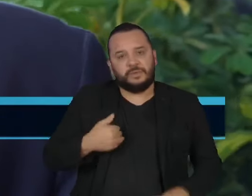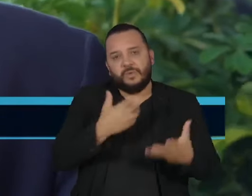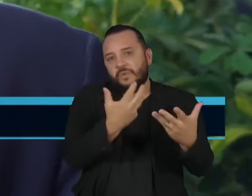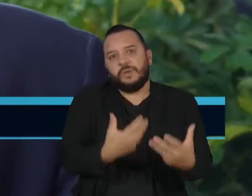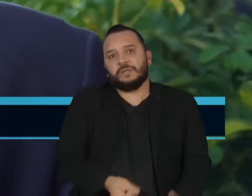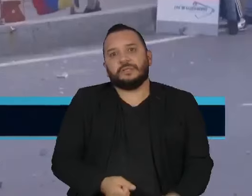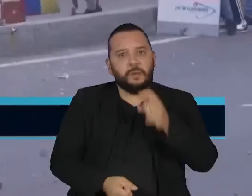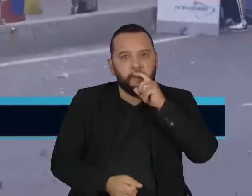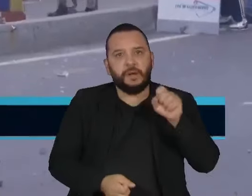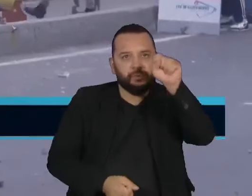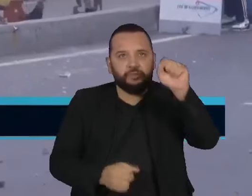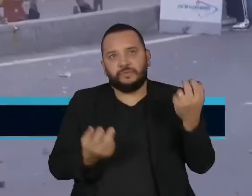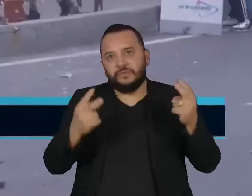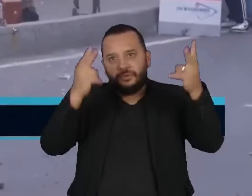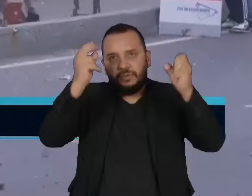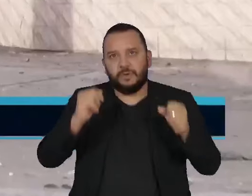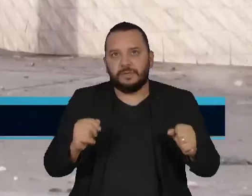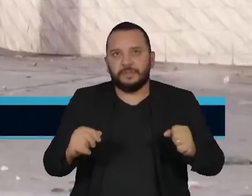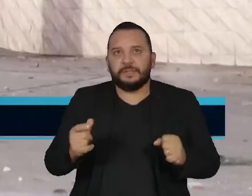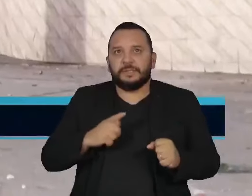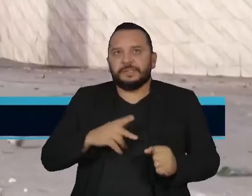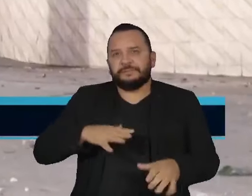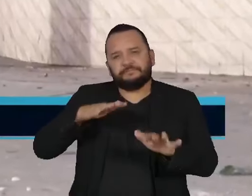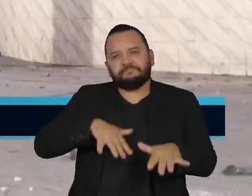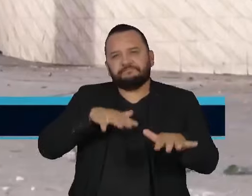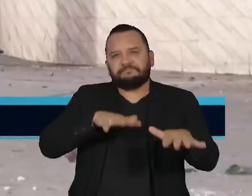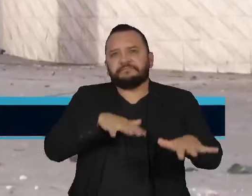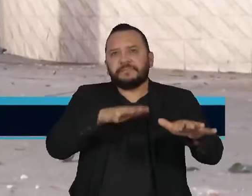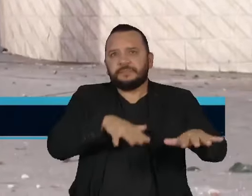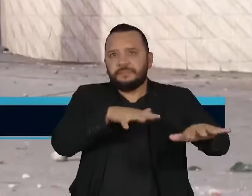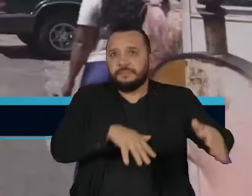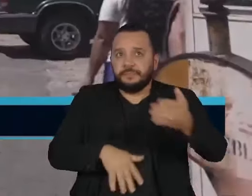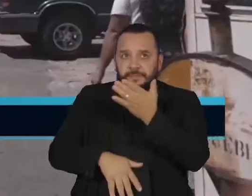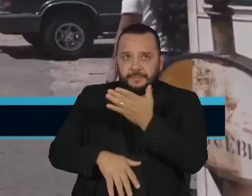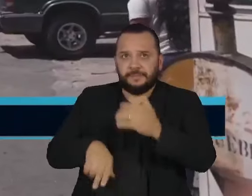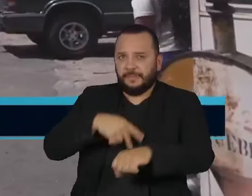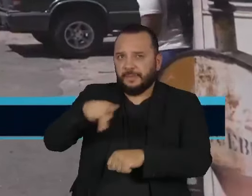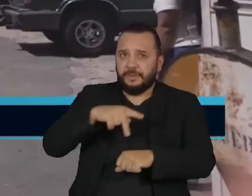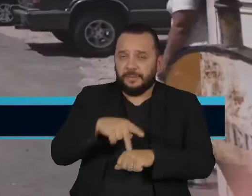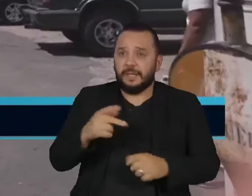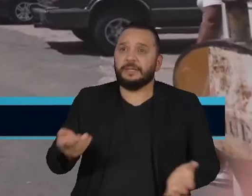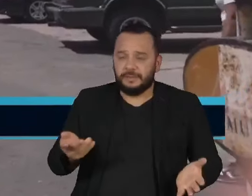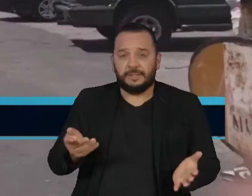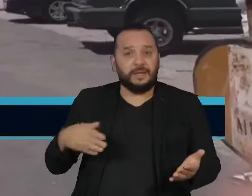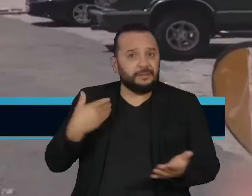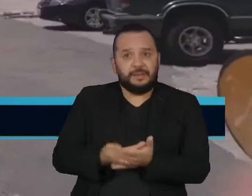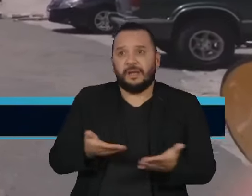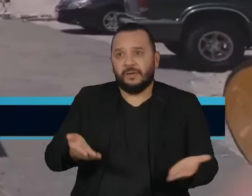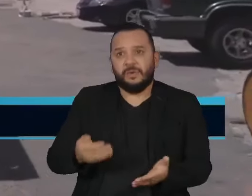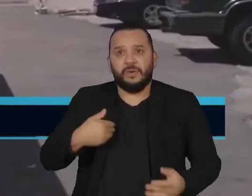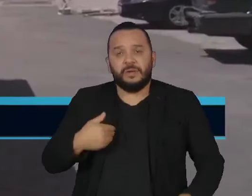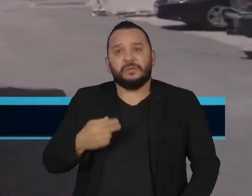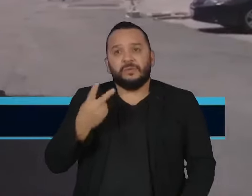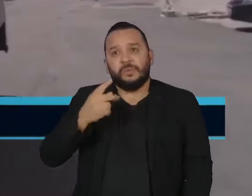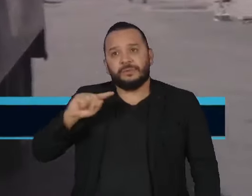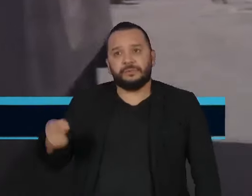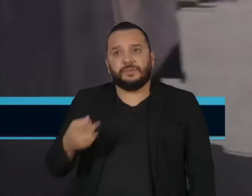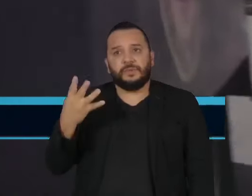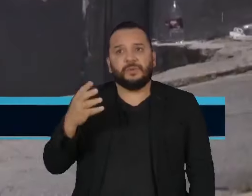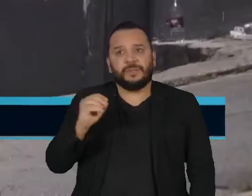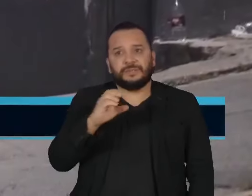vitória de Maduro. Os protestos que estouraram após as eleições no país resultaram até agora em mais de